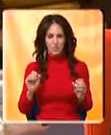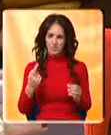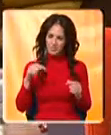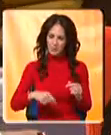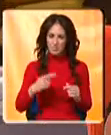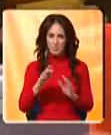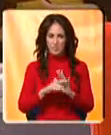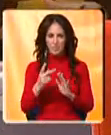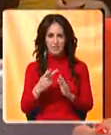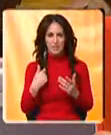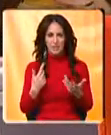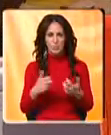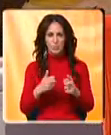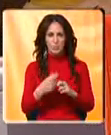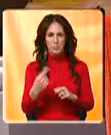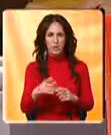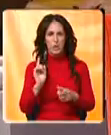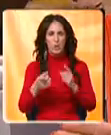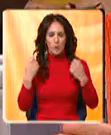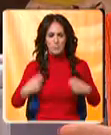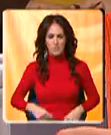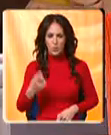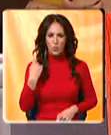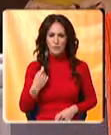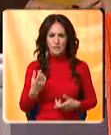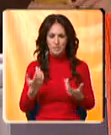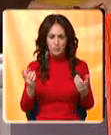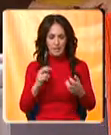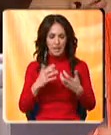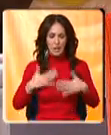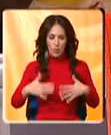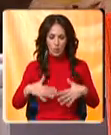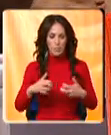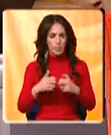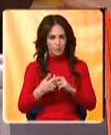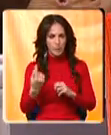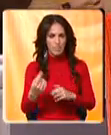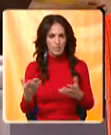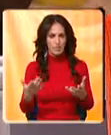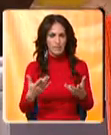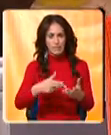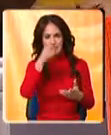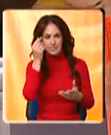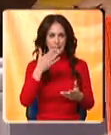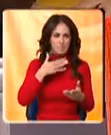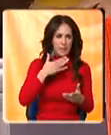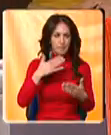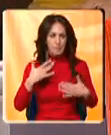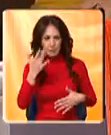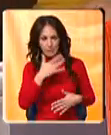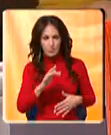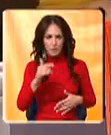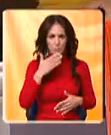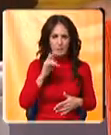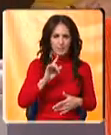TV. Foi. Eu estava com um problema, que eu não sabia qual é que havia de vestir onde. Pois, que a roupa é um problema. Pronto. Eu estava em cinzento, branco e o preto, mas acabei por vestir branco